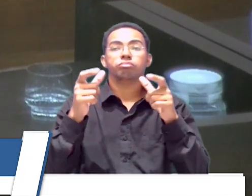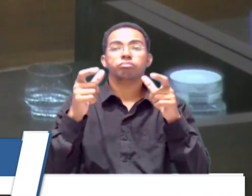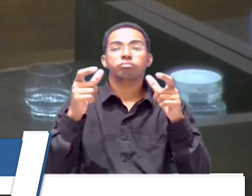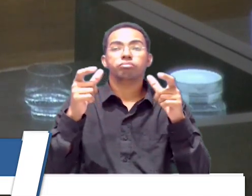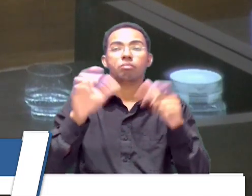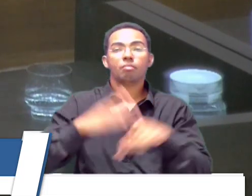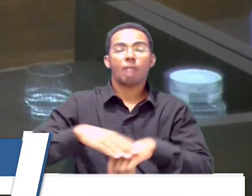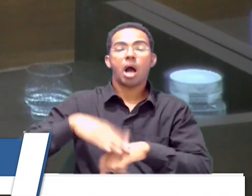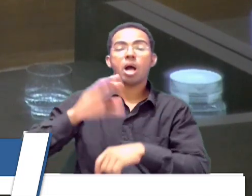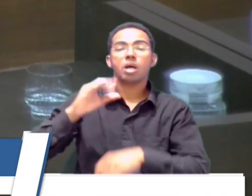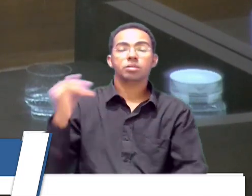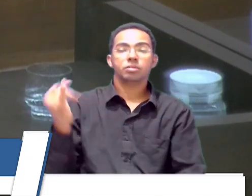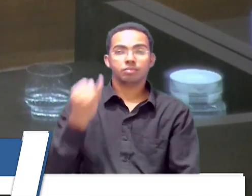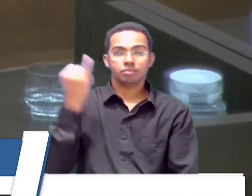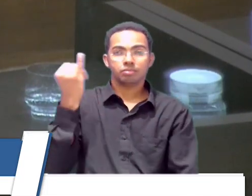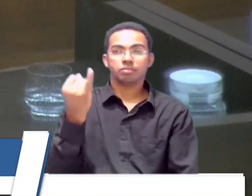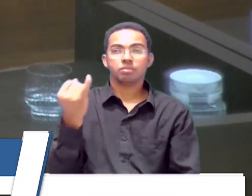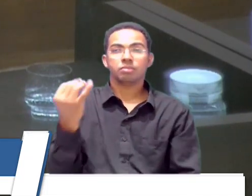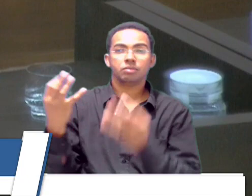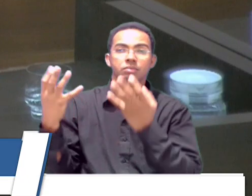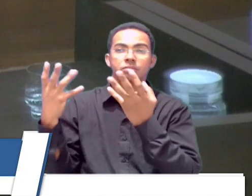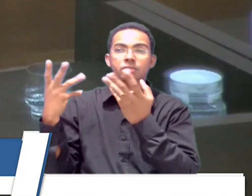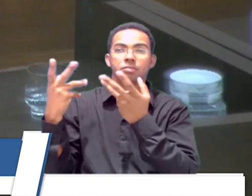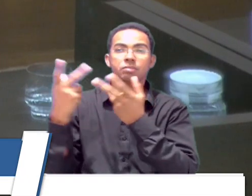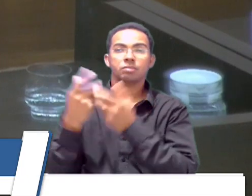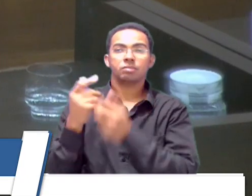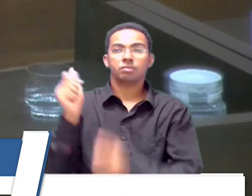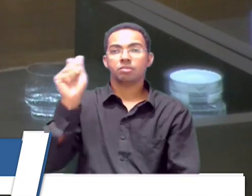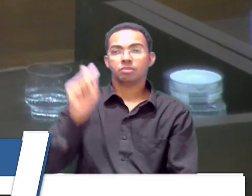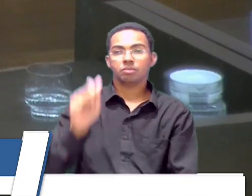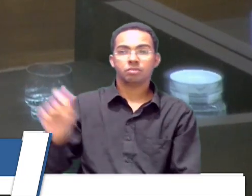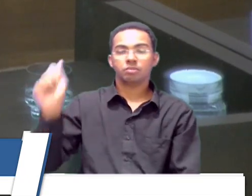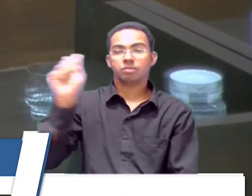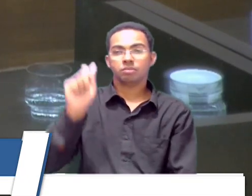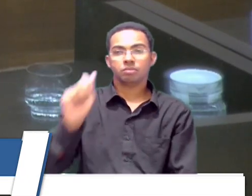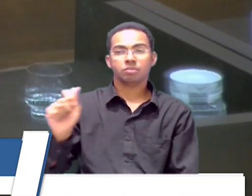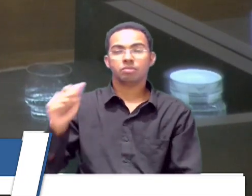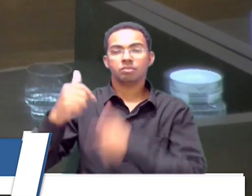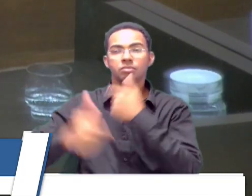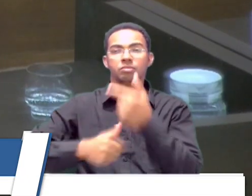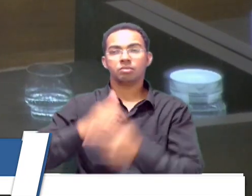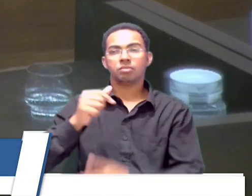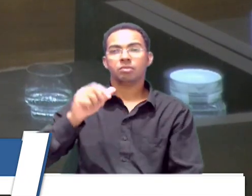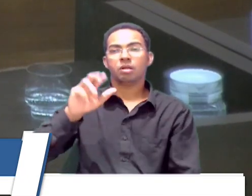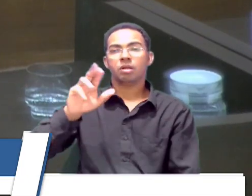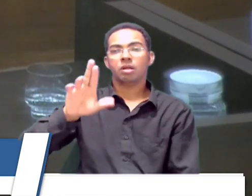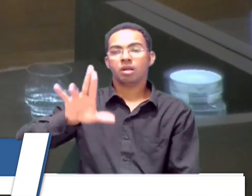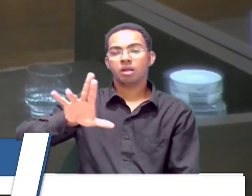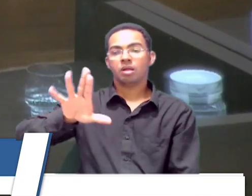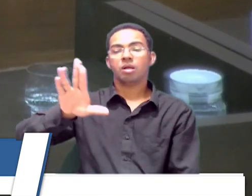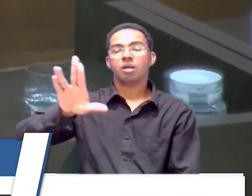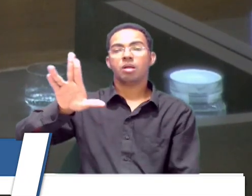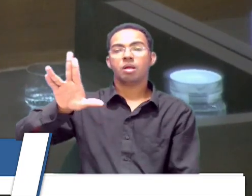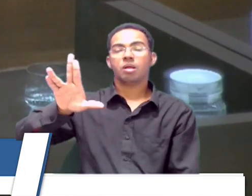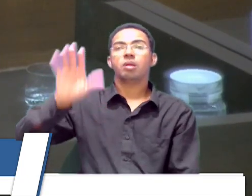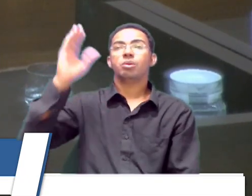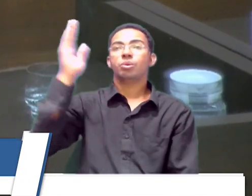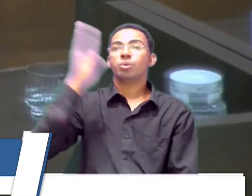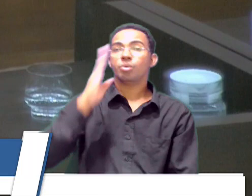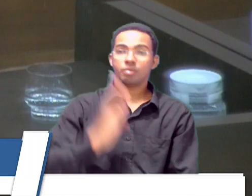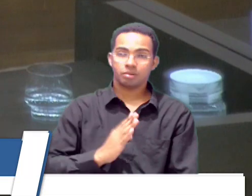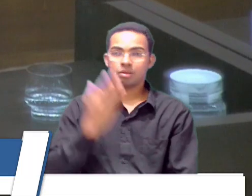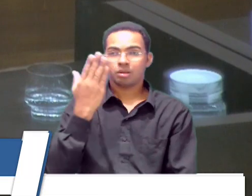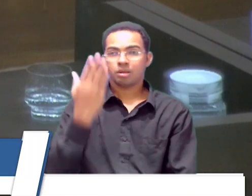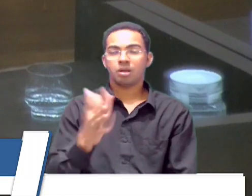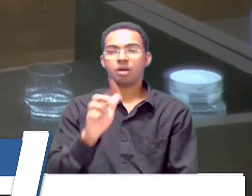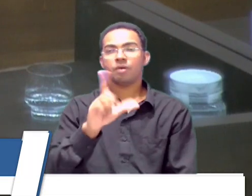importantes e mais qualificadas associações que trabalham com a cannabis medicinal no Brasil, que é a Flor da